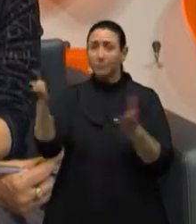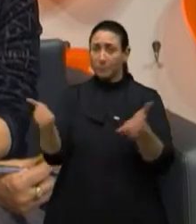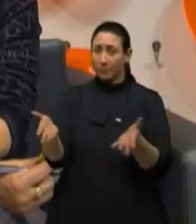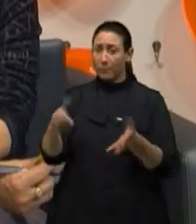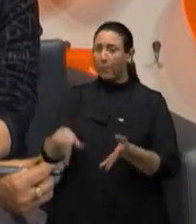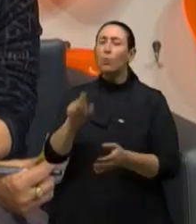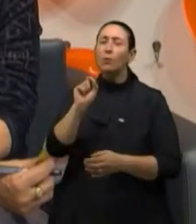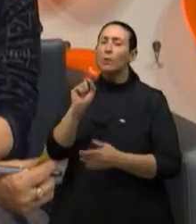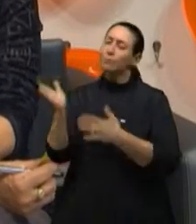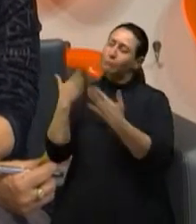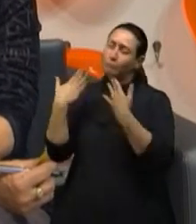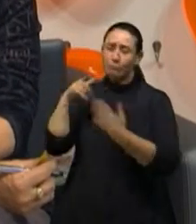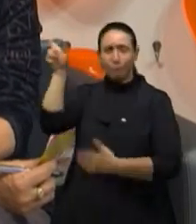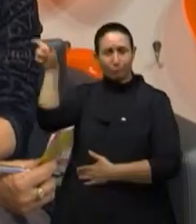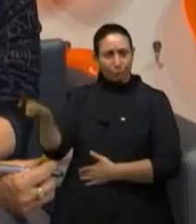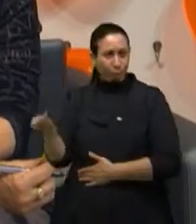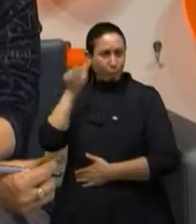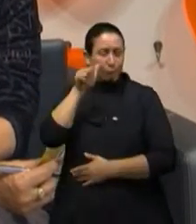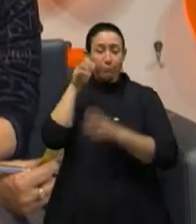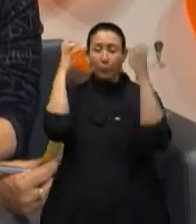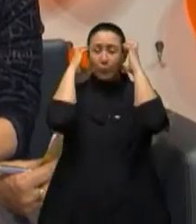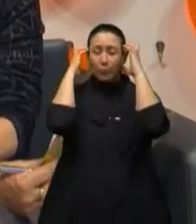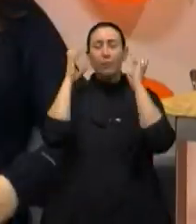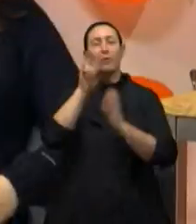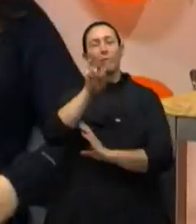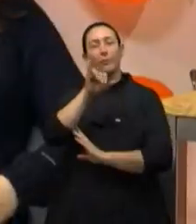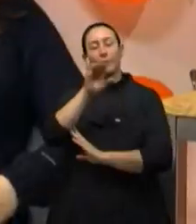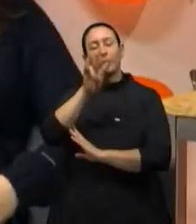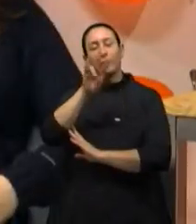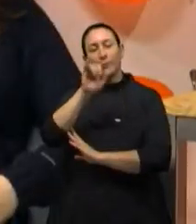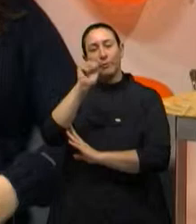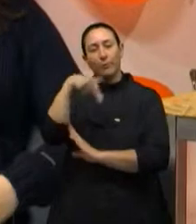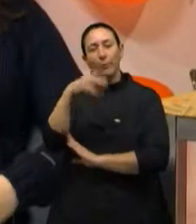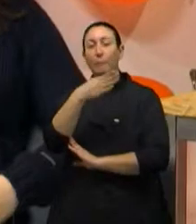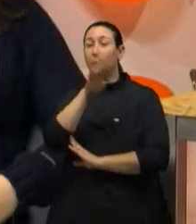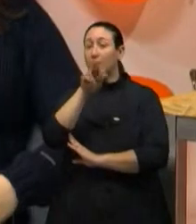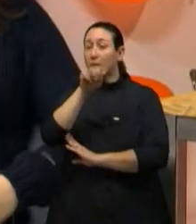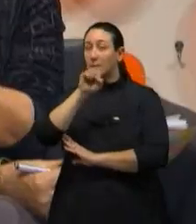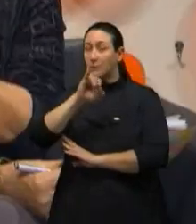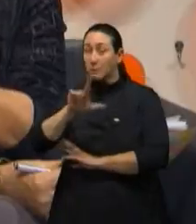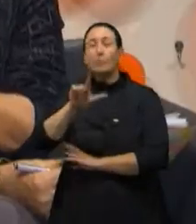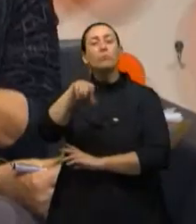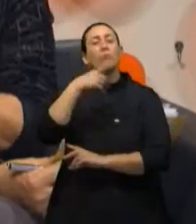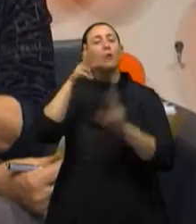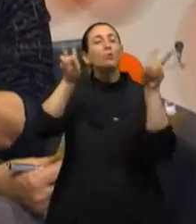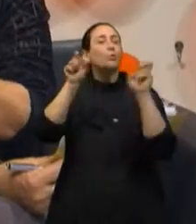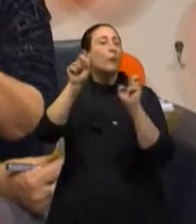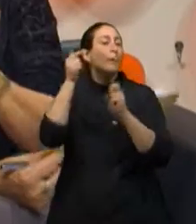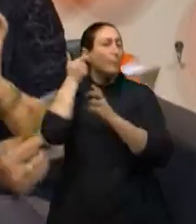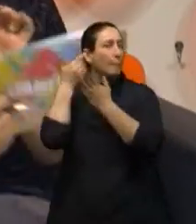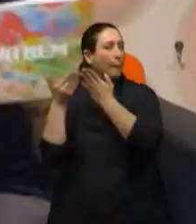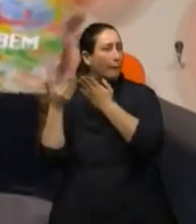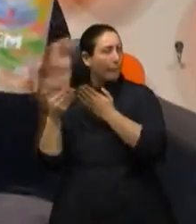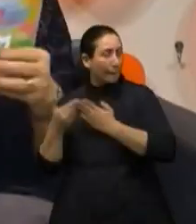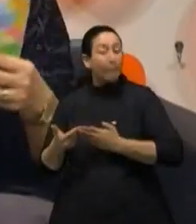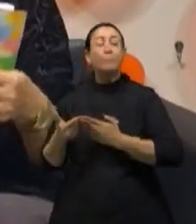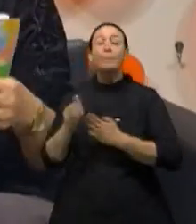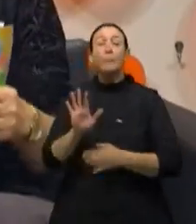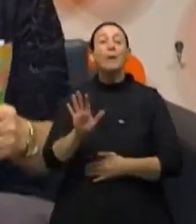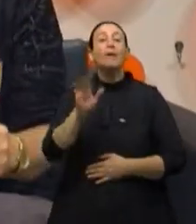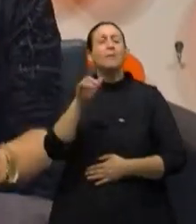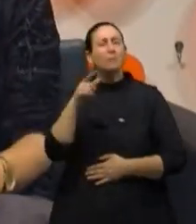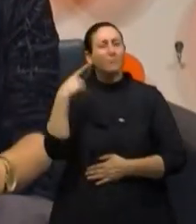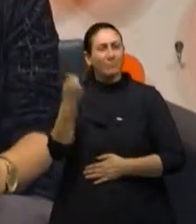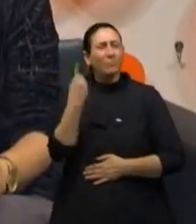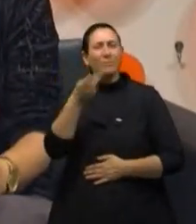perdas auditivas com A fonoaudióloga Vivian estrela Brasil viv eu tinha te feito uma pergunta antes do intervalo né